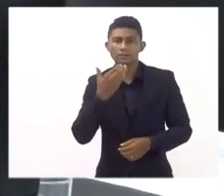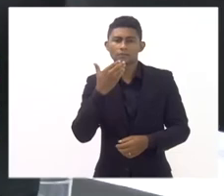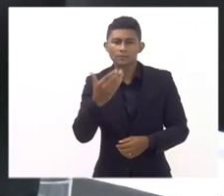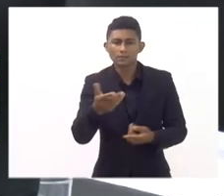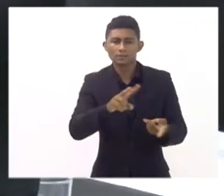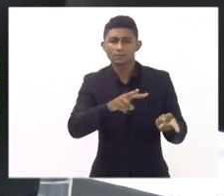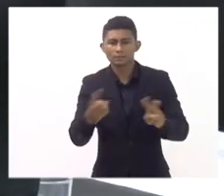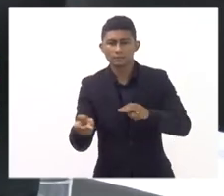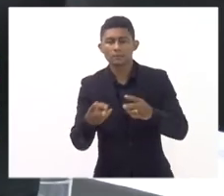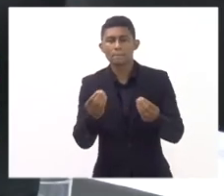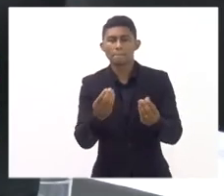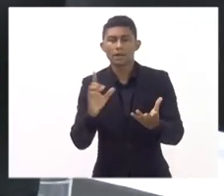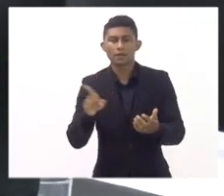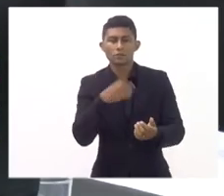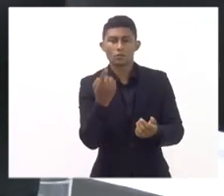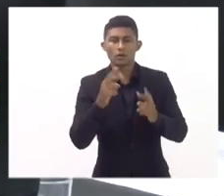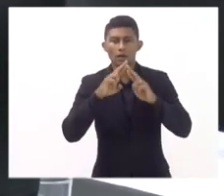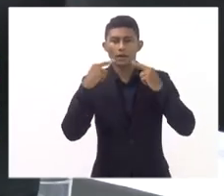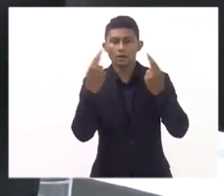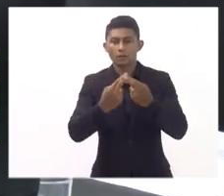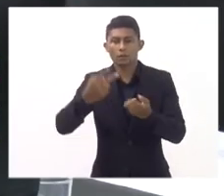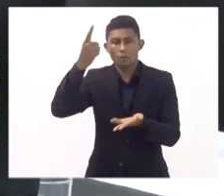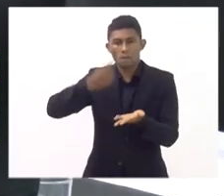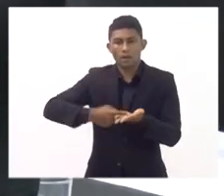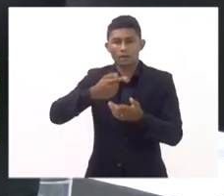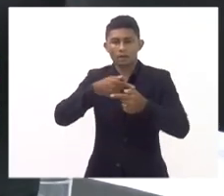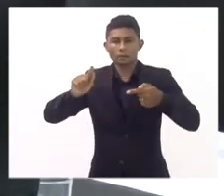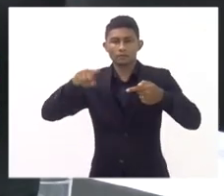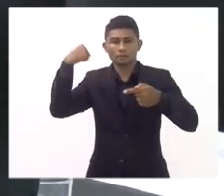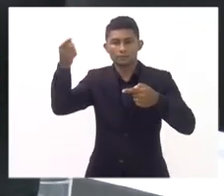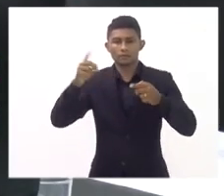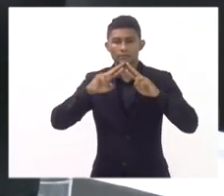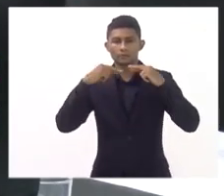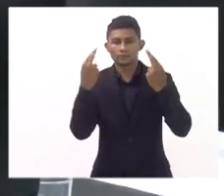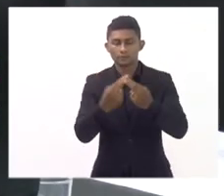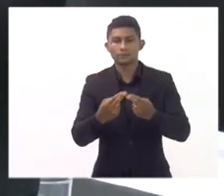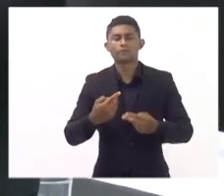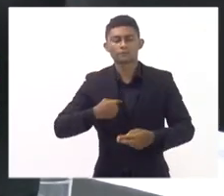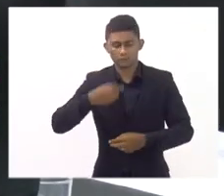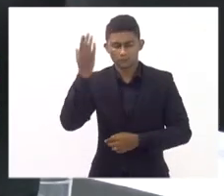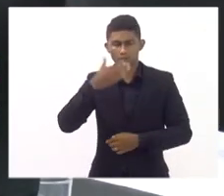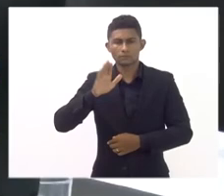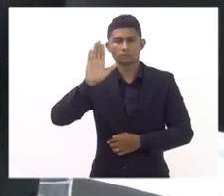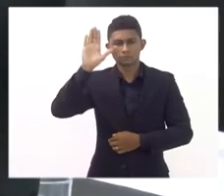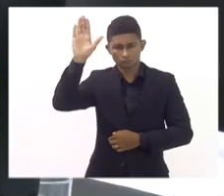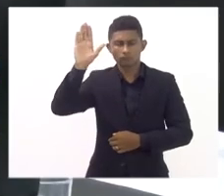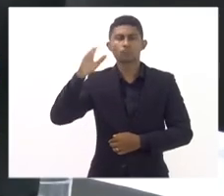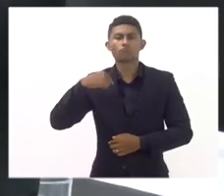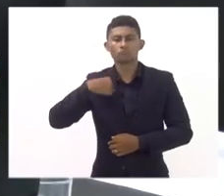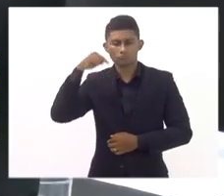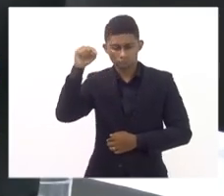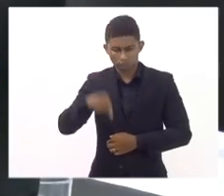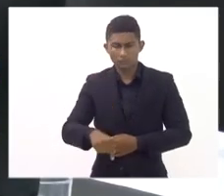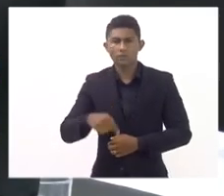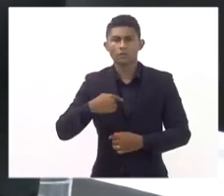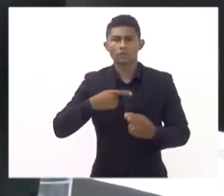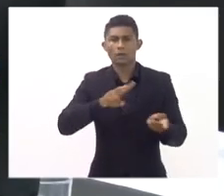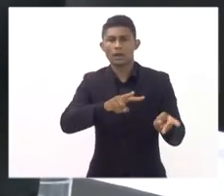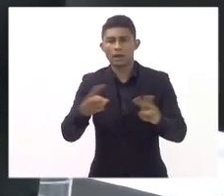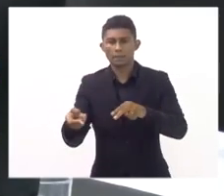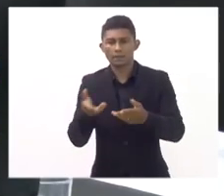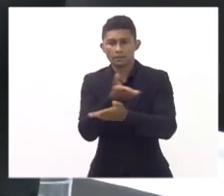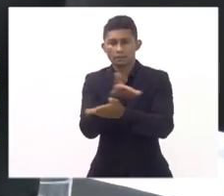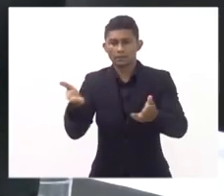uma reunião, tente agendar para a semana que vem. Eu me comprometo a, nesse caminho, encaminhar para a procuradoria